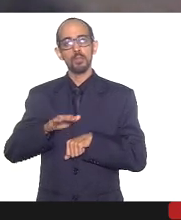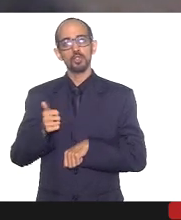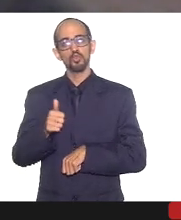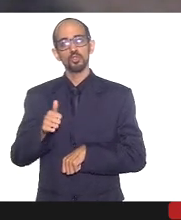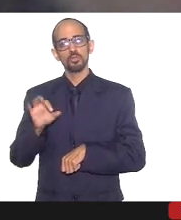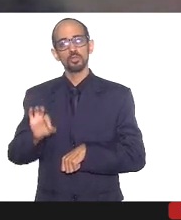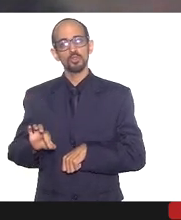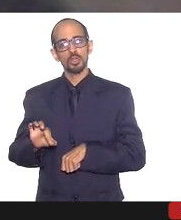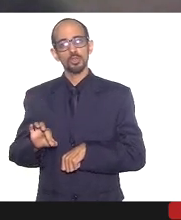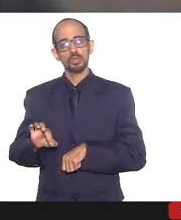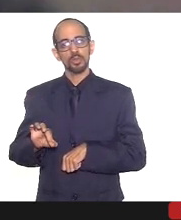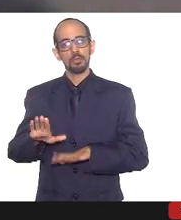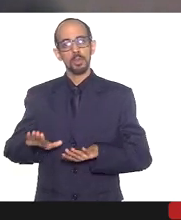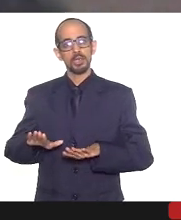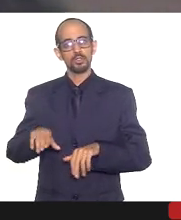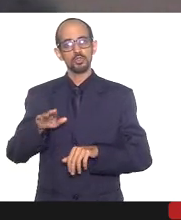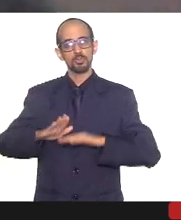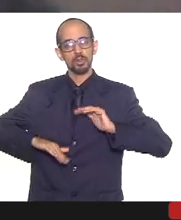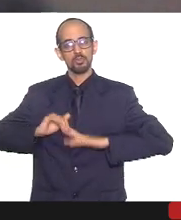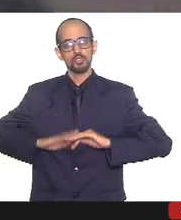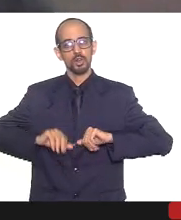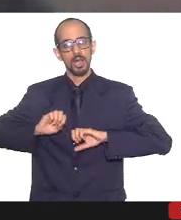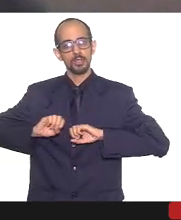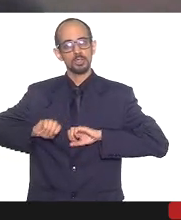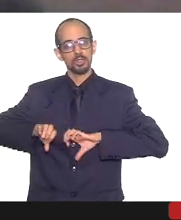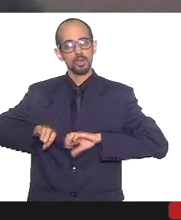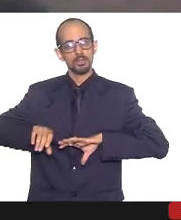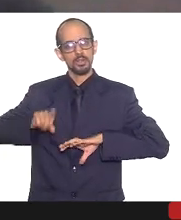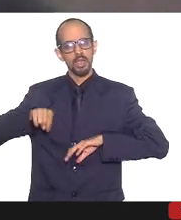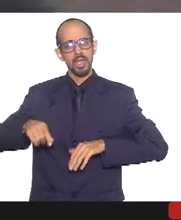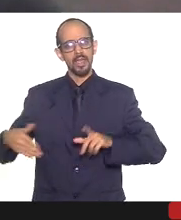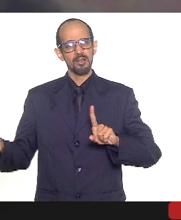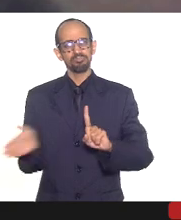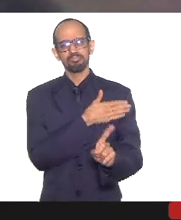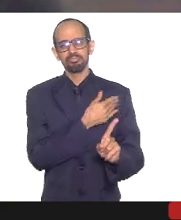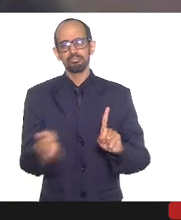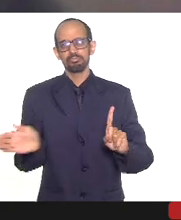os profissionais de educação é um tapa na cara da nossa categoria.